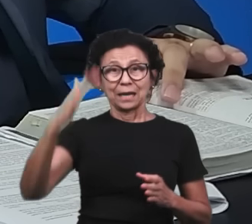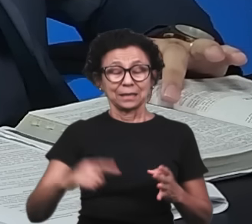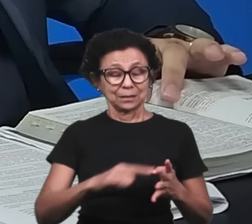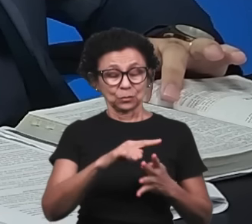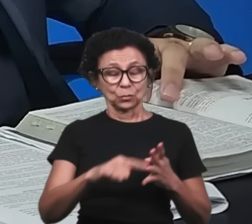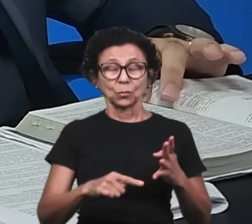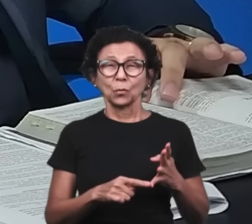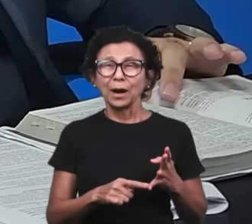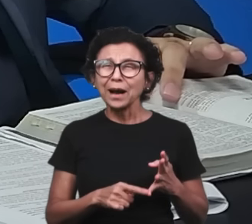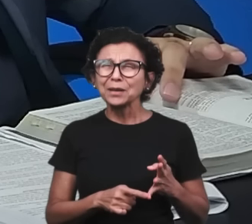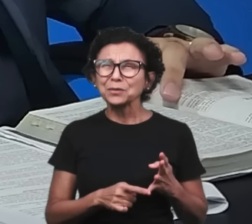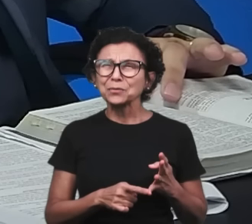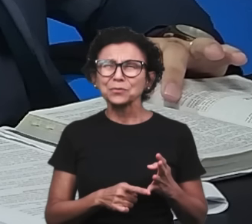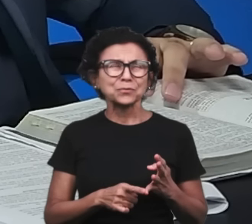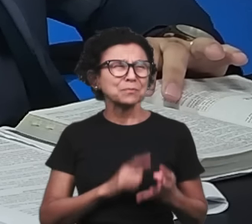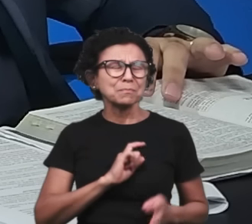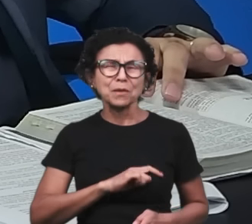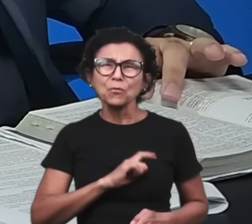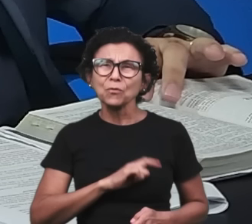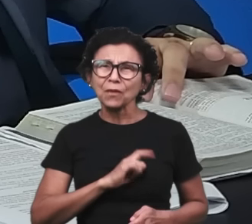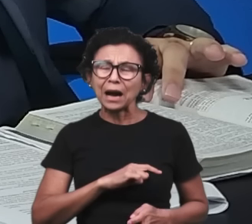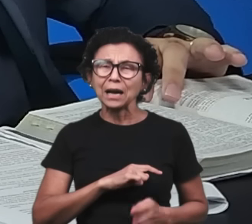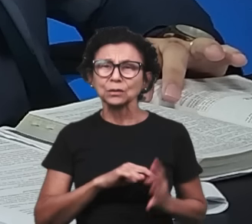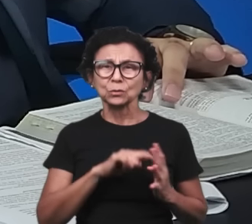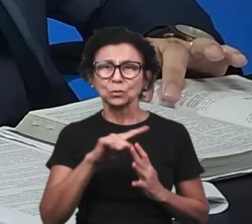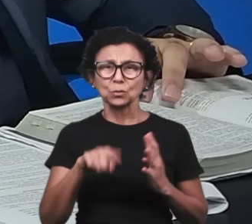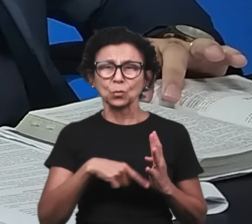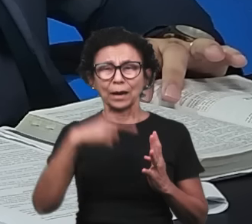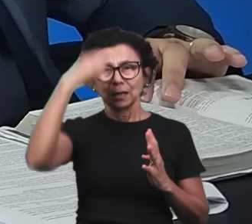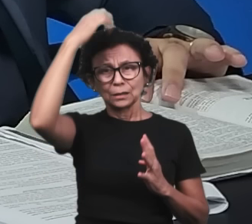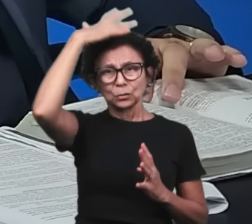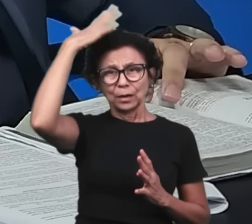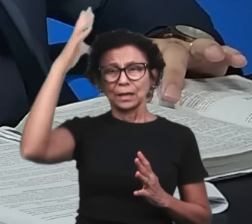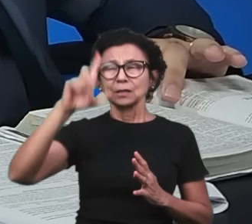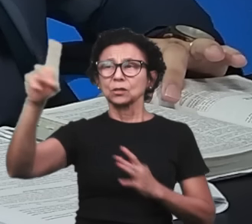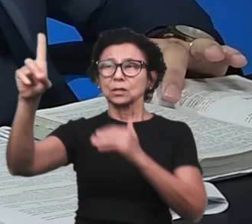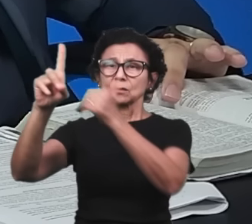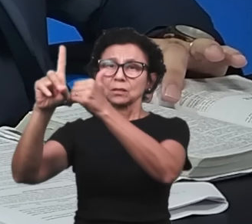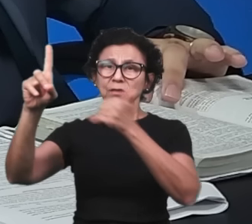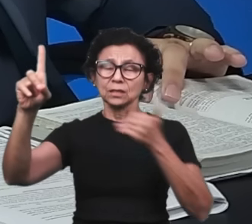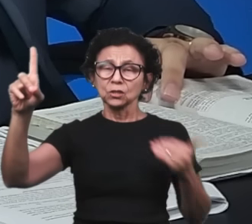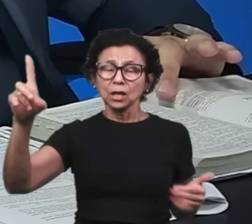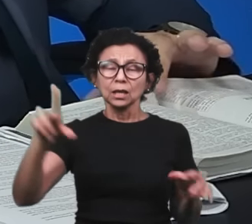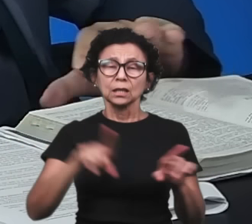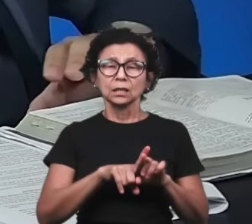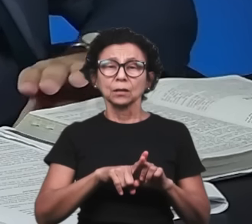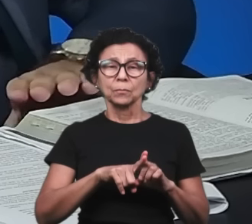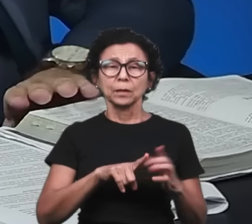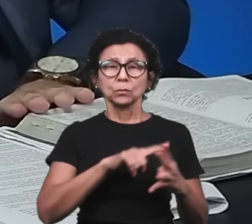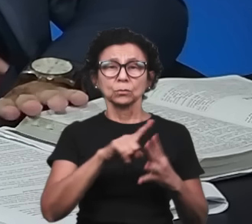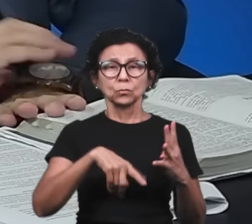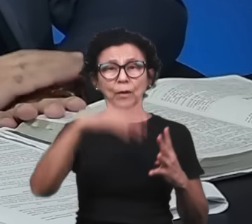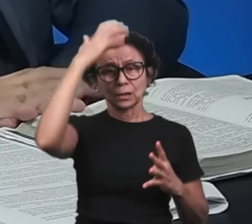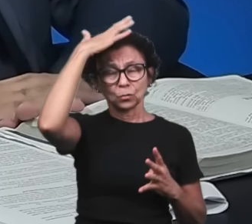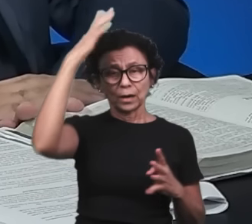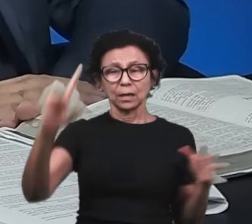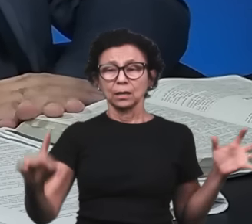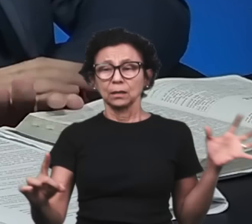trouxeram grande prejuízo para o povo, se afastaram do Senhor e eles levaram o povo também a se afastar do Senhor. Então, o juízo foi iminente e